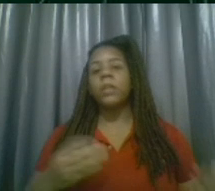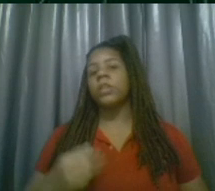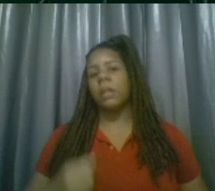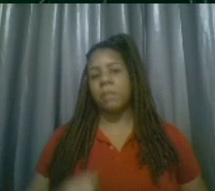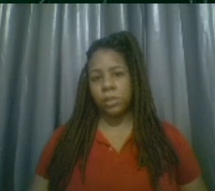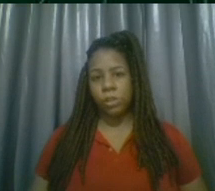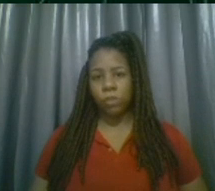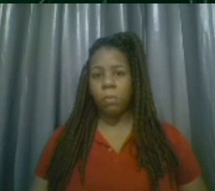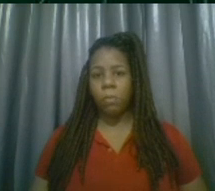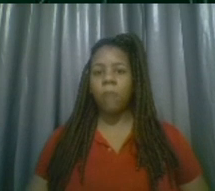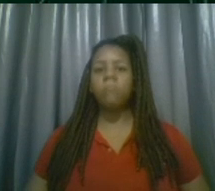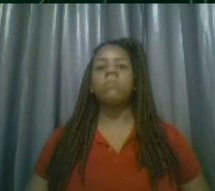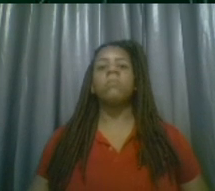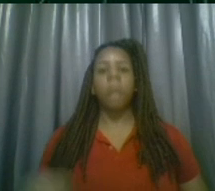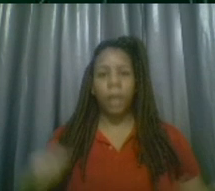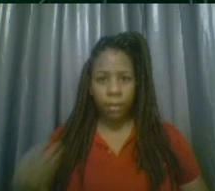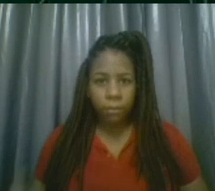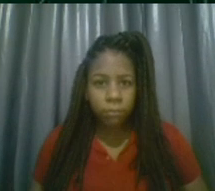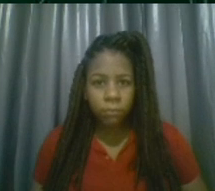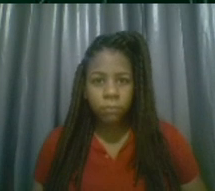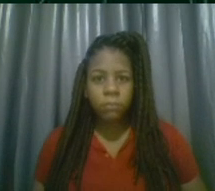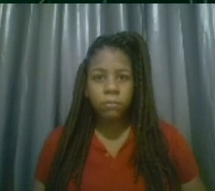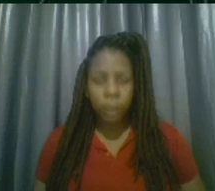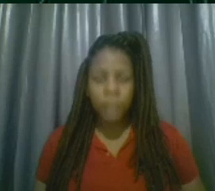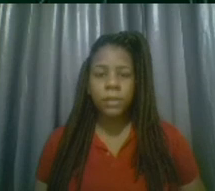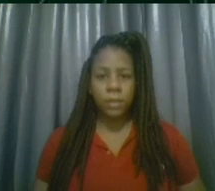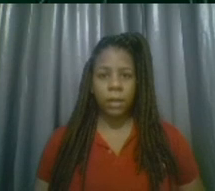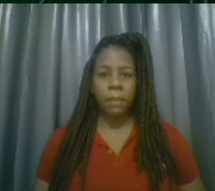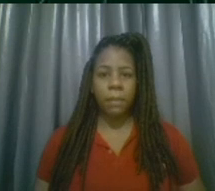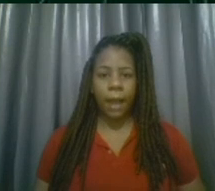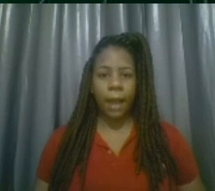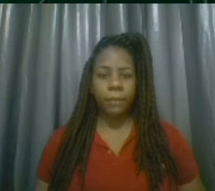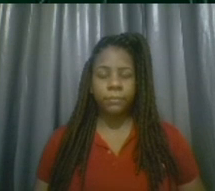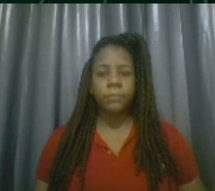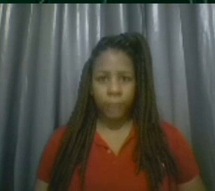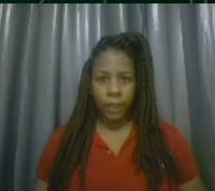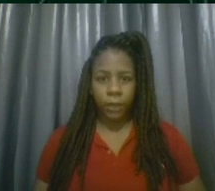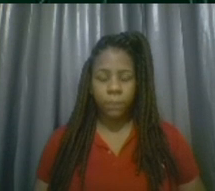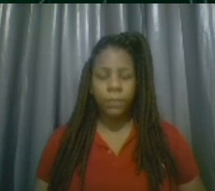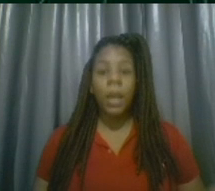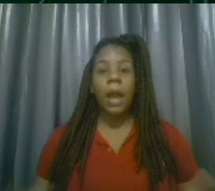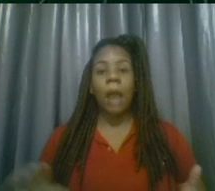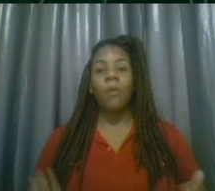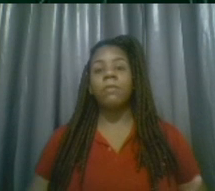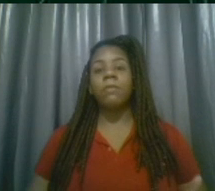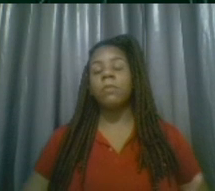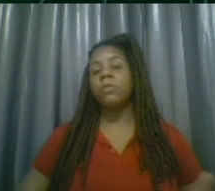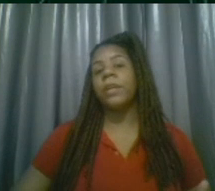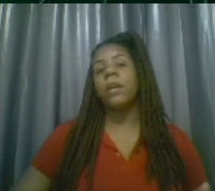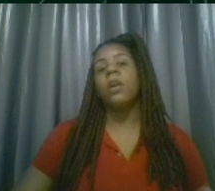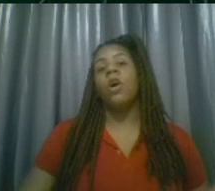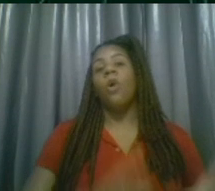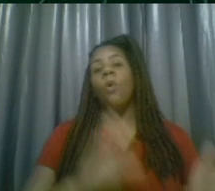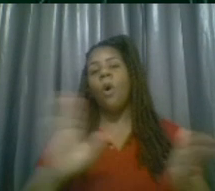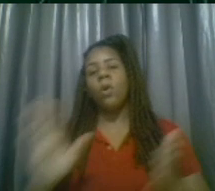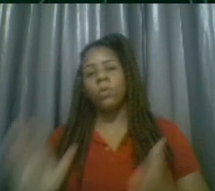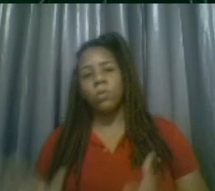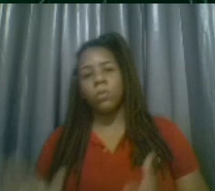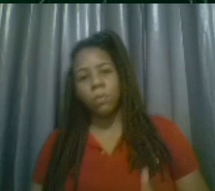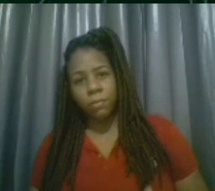que ela estava se sentindo mal, ela quis ir trabalhar, entendeu? Agora vamos ver